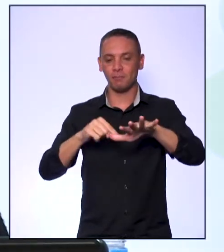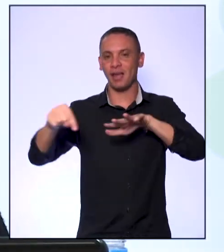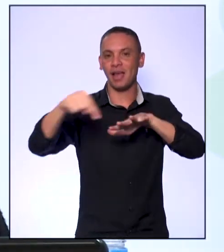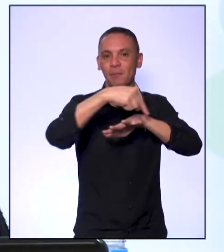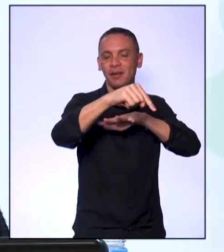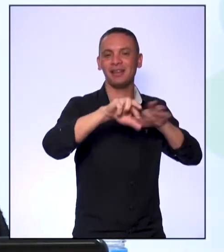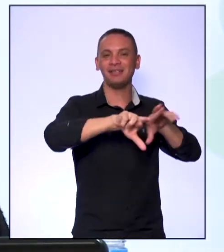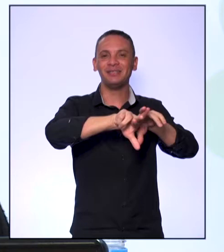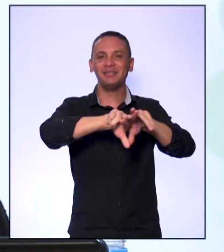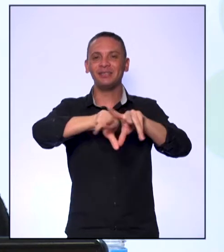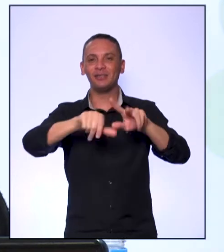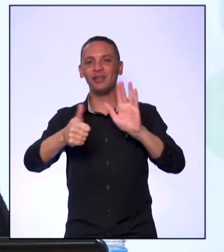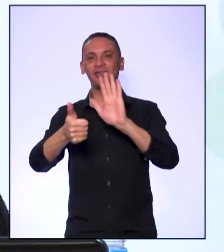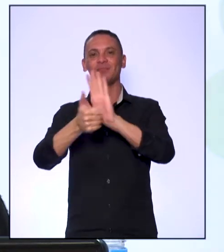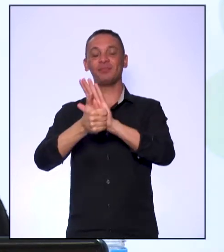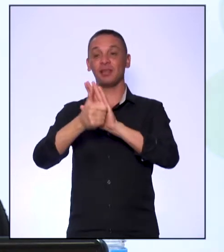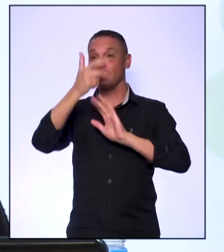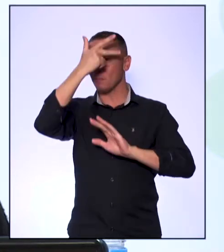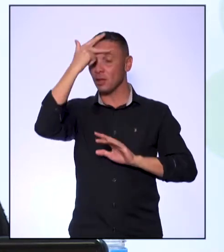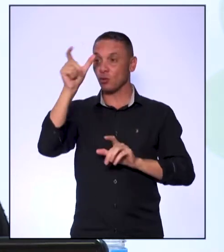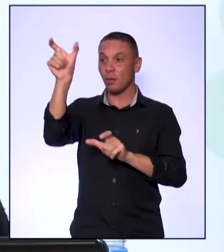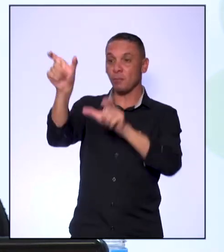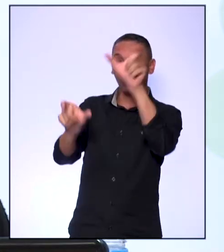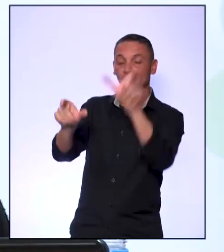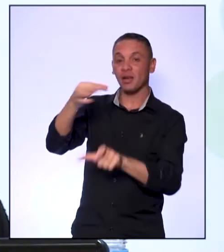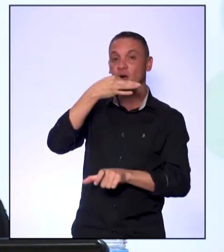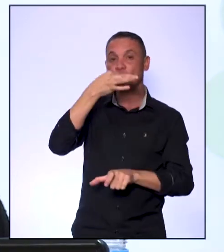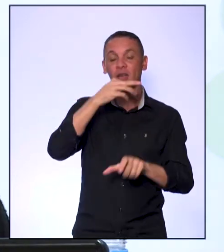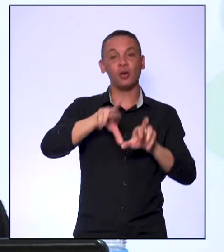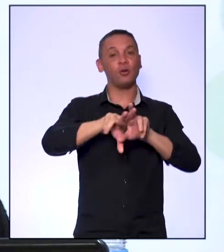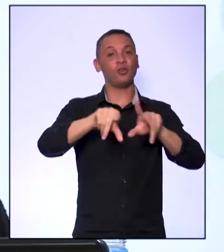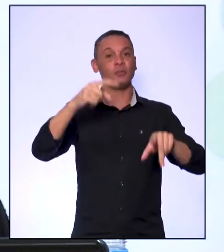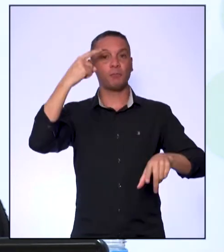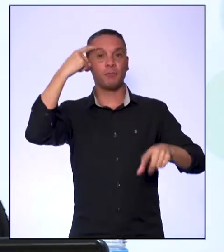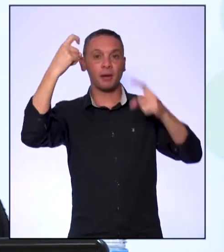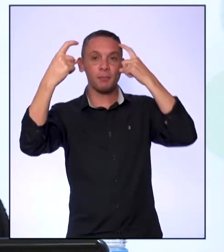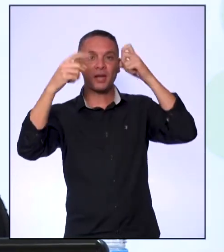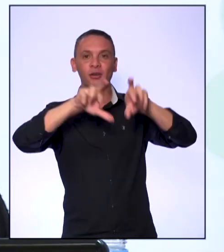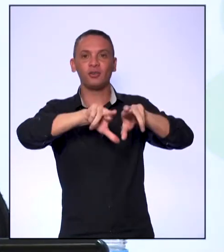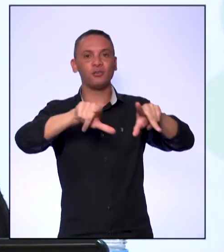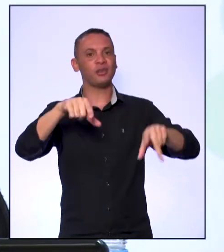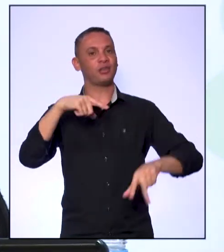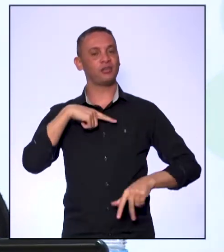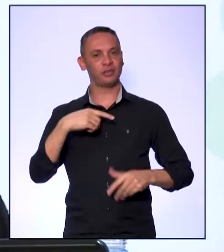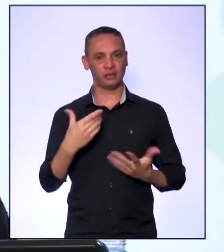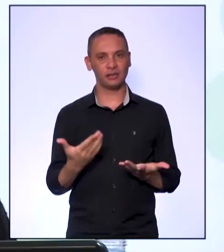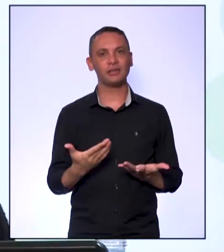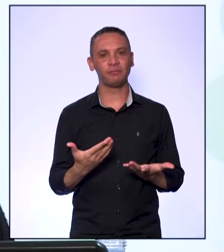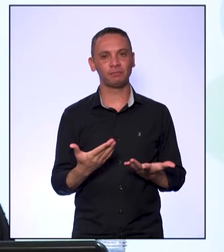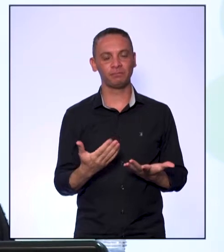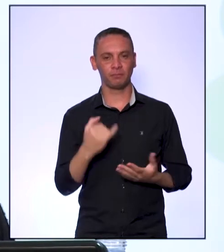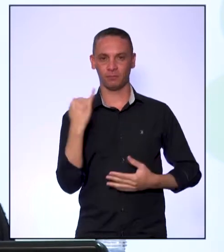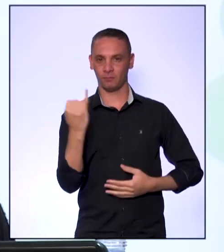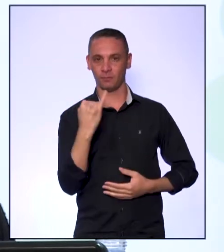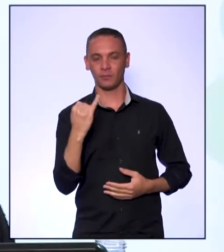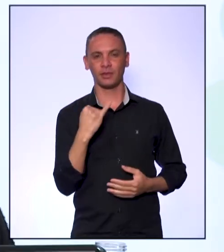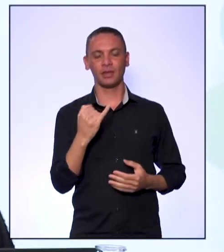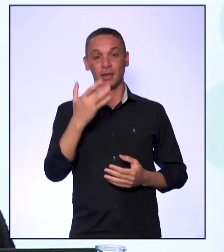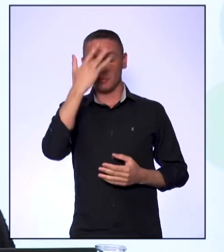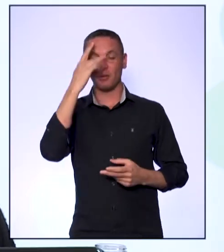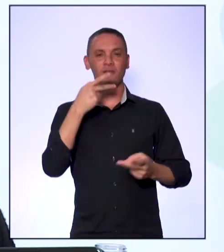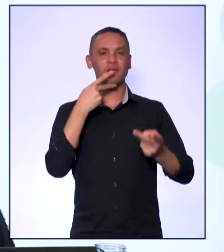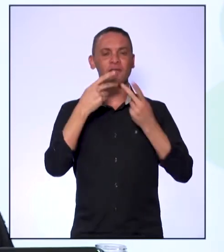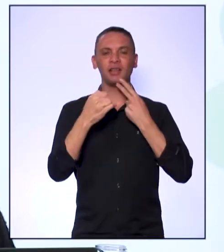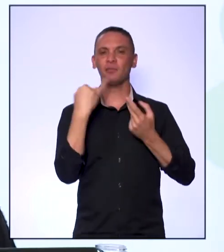tenham opiniões diferentes, para você justamente analisar dentro daquilo do artigo de opinião que a gente chama de contraditório. Então, a argumentação ela precisa